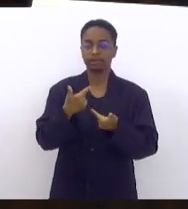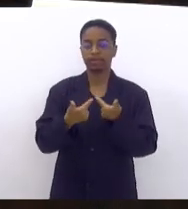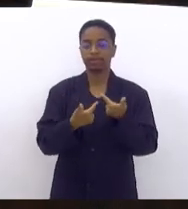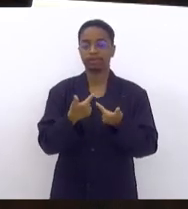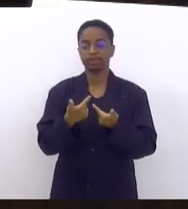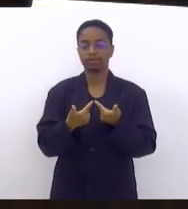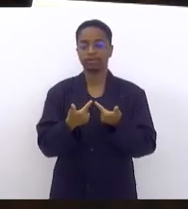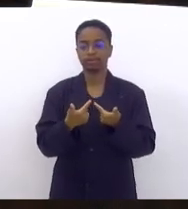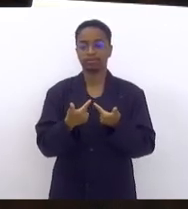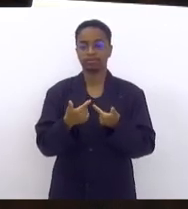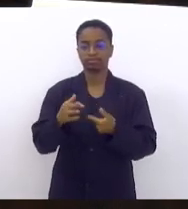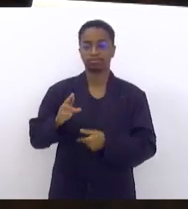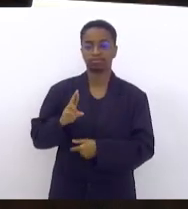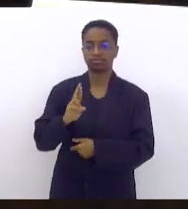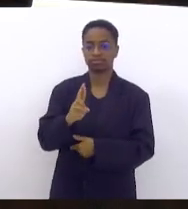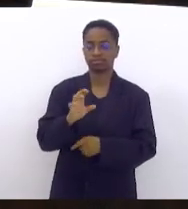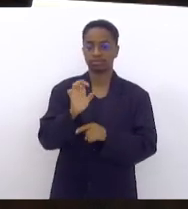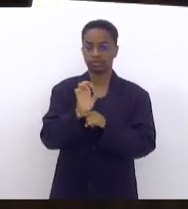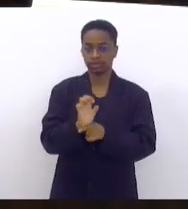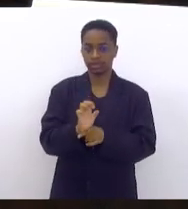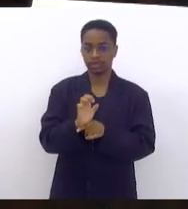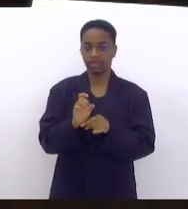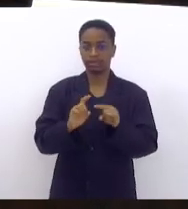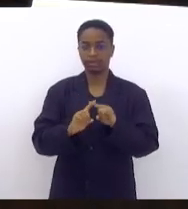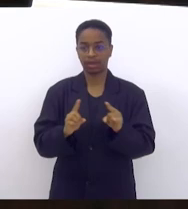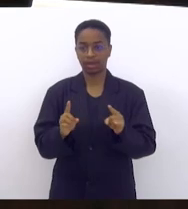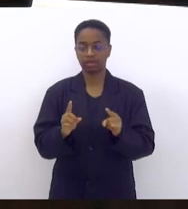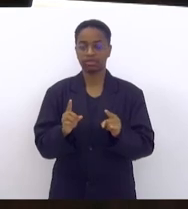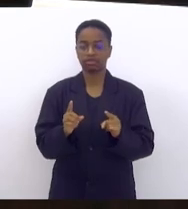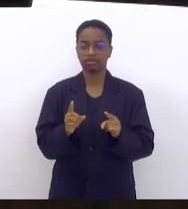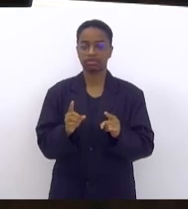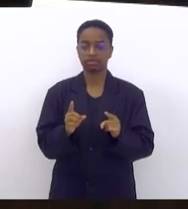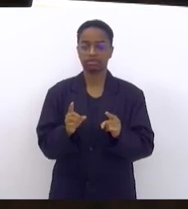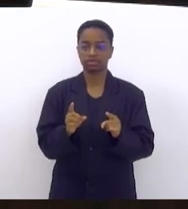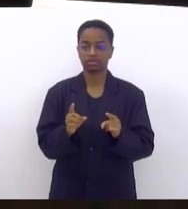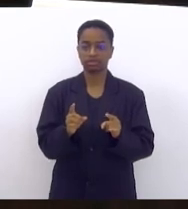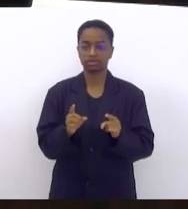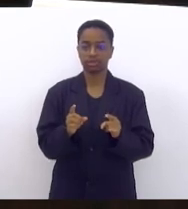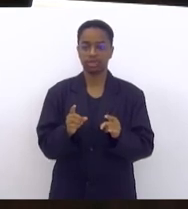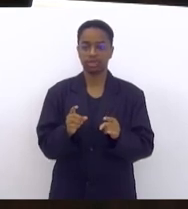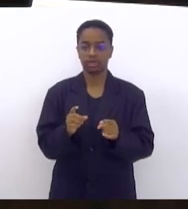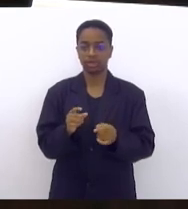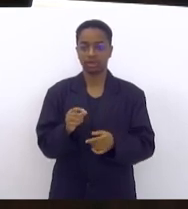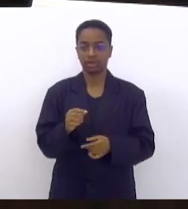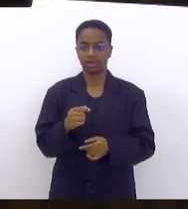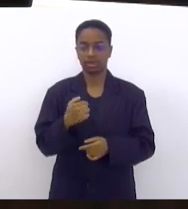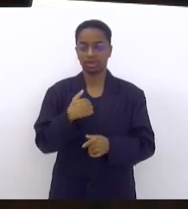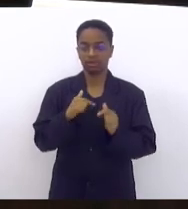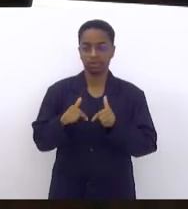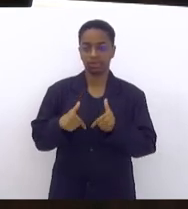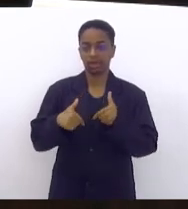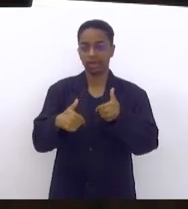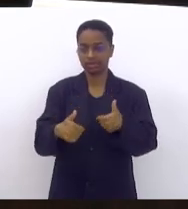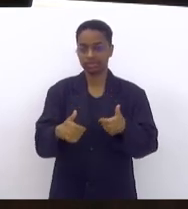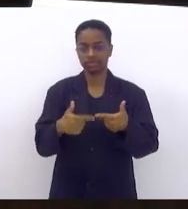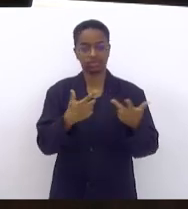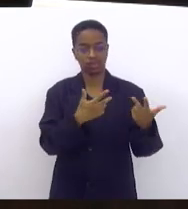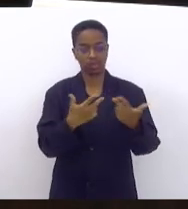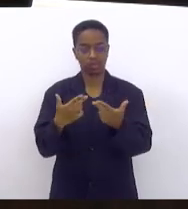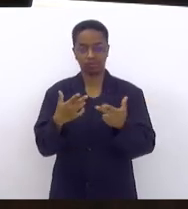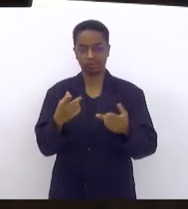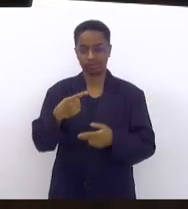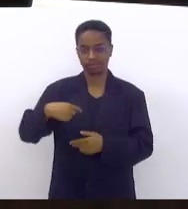de representante do Estado, eu sou, né, de origem um agente de endemia. E vou ajudar a pagar